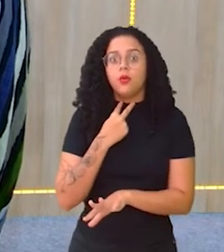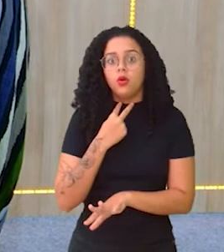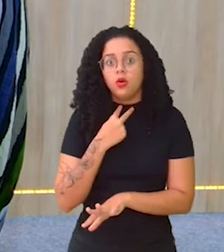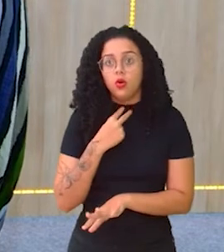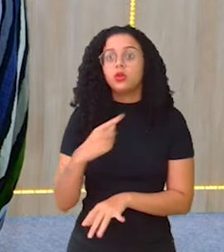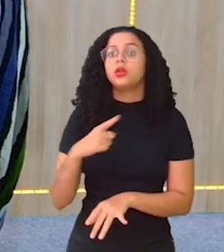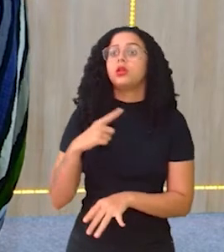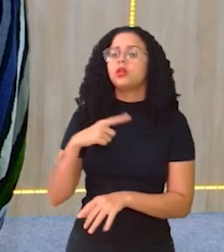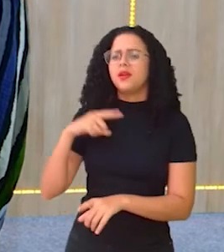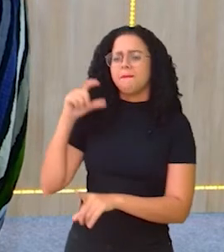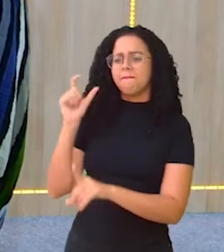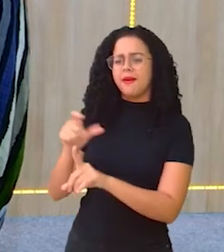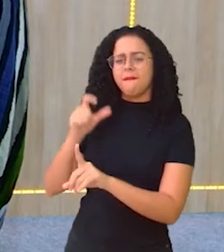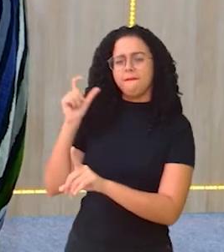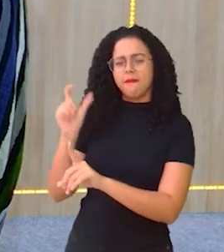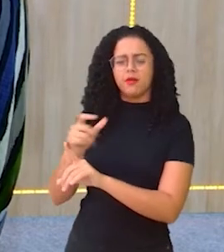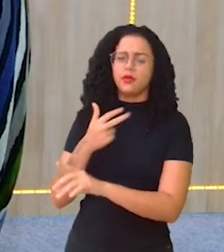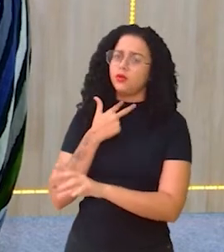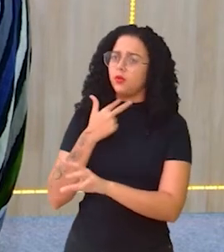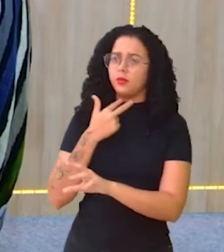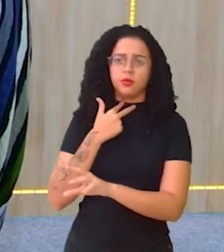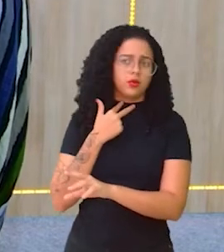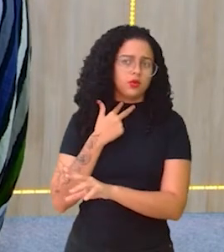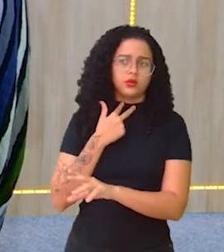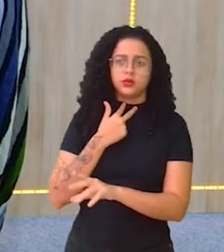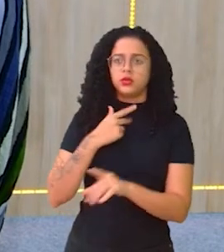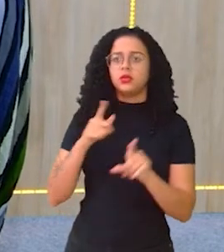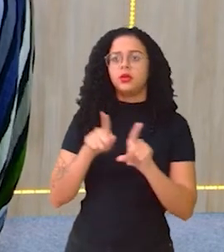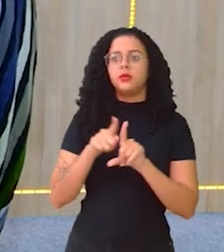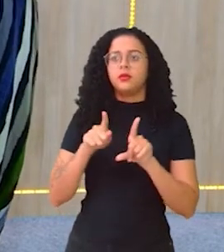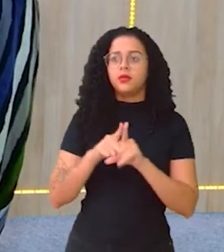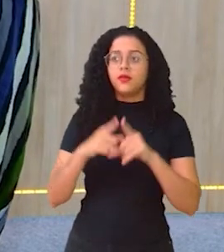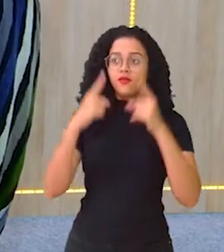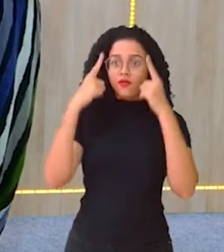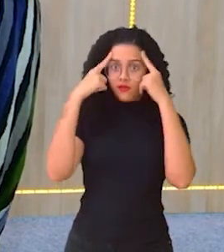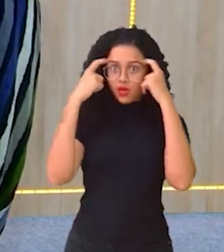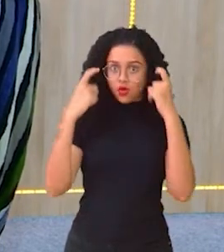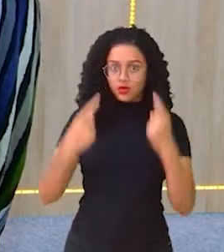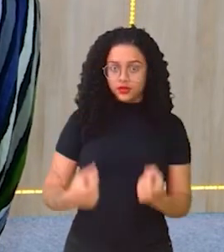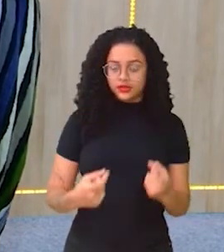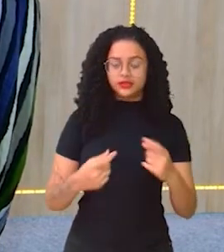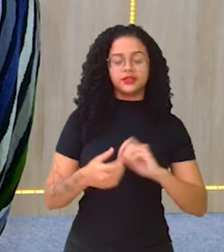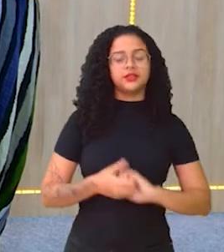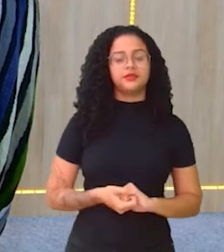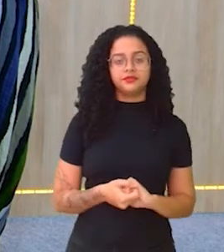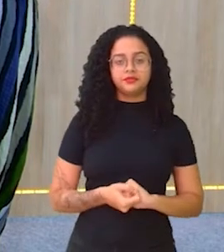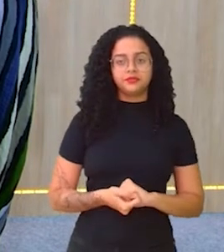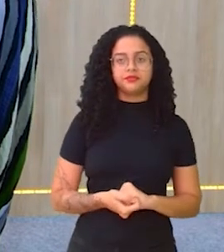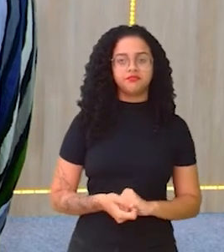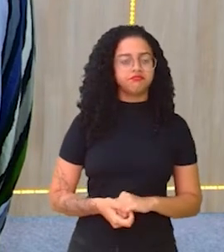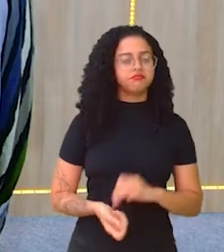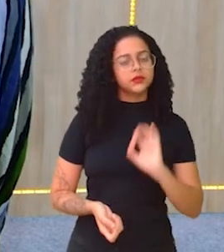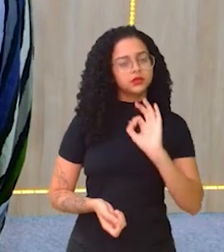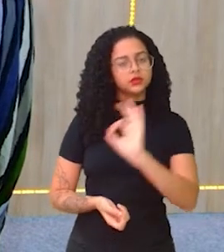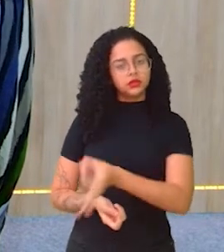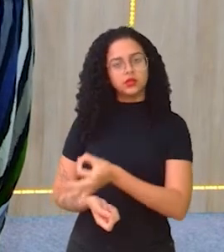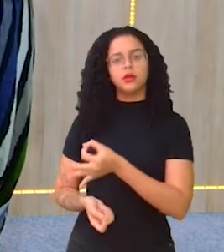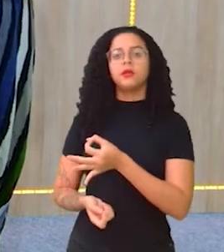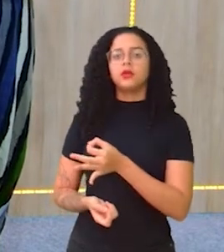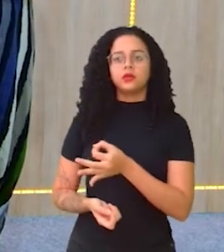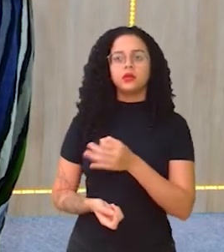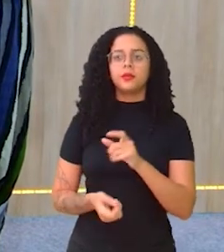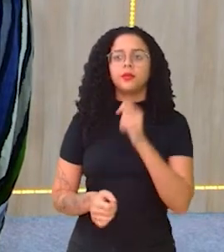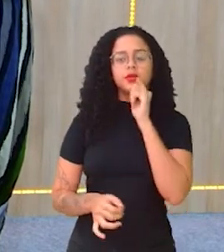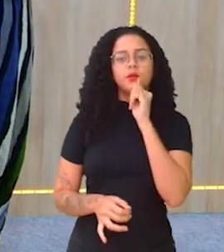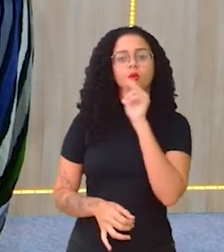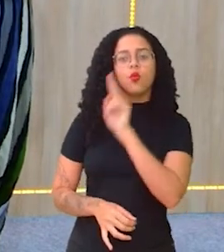esse abuso verbal. Não pode estar envolvido com violência. Exatamente. Isso vem, por exemplo, muitas vezes um uso